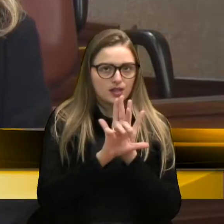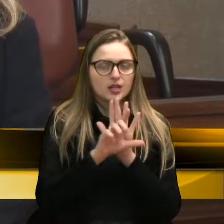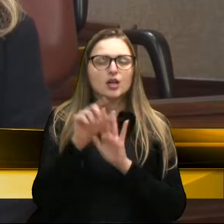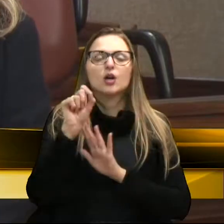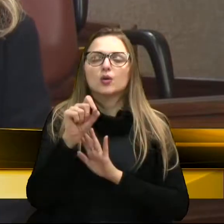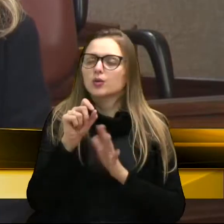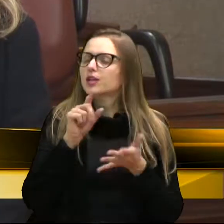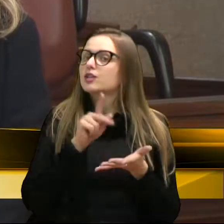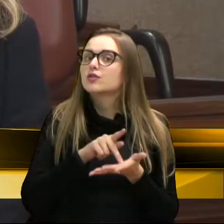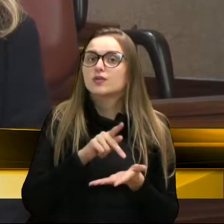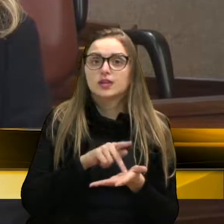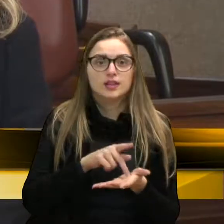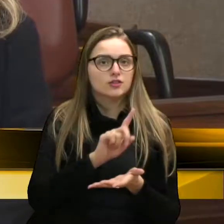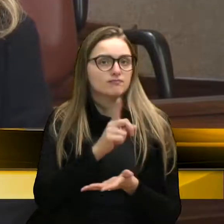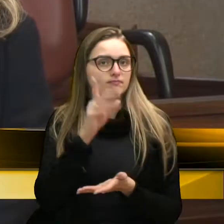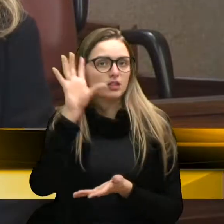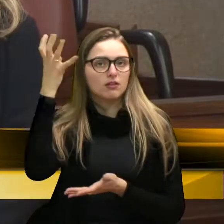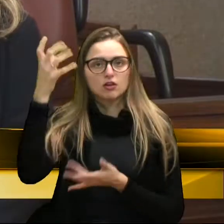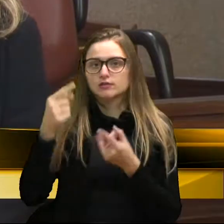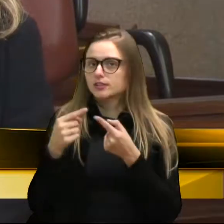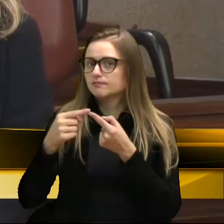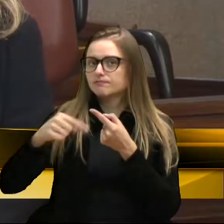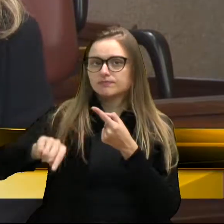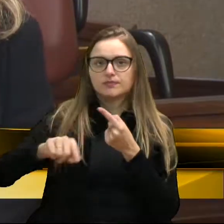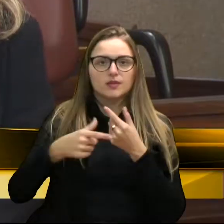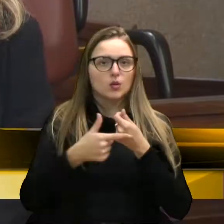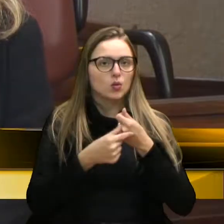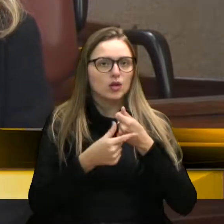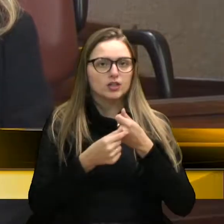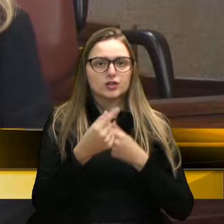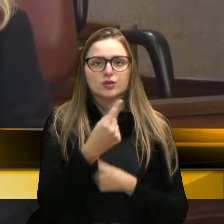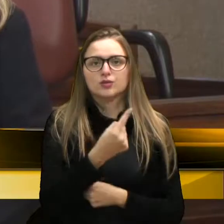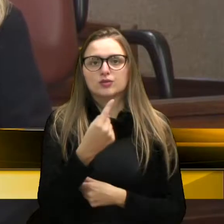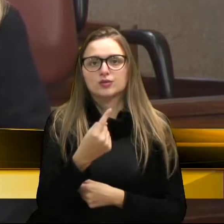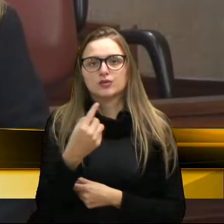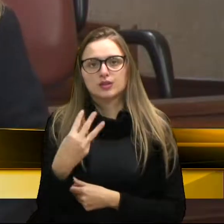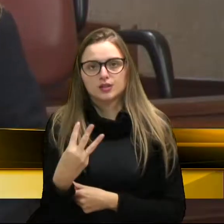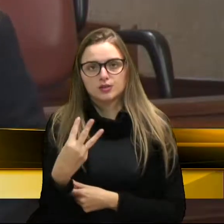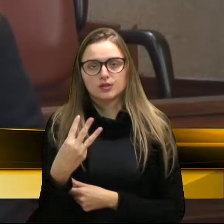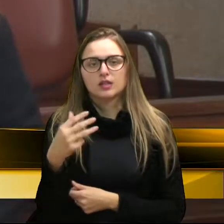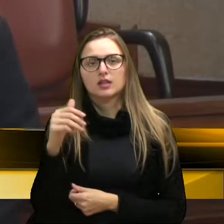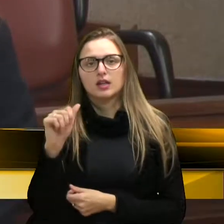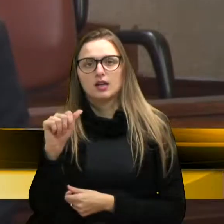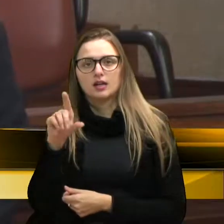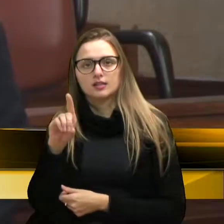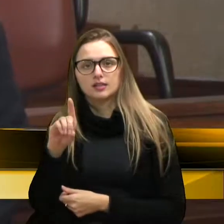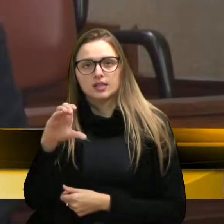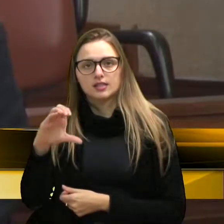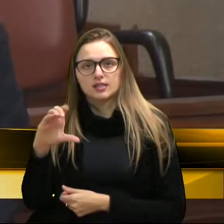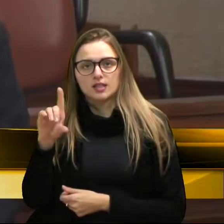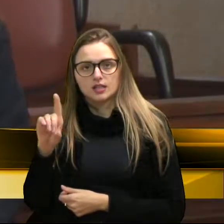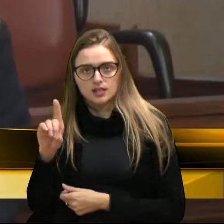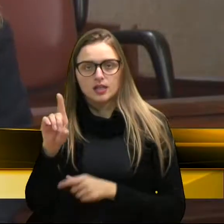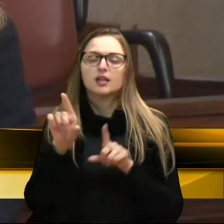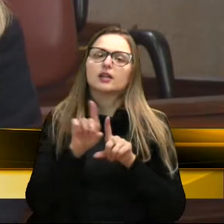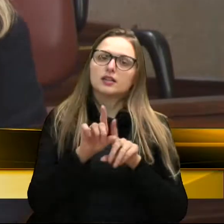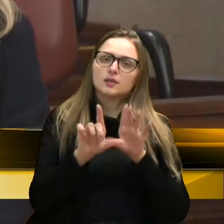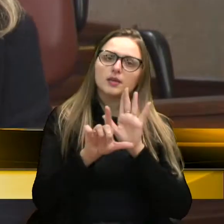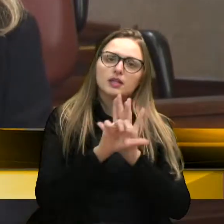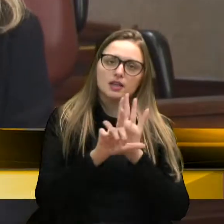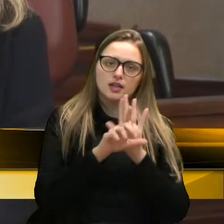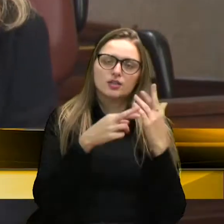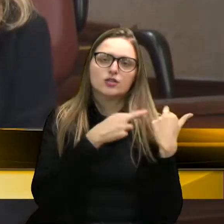fato, não ocorreu em desacordo com o artigo 113 da ADCT e da Lei de Responsabilidade